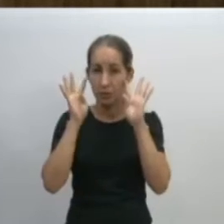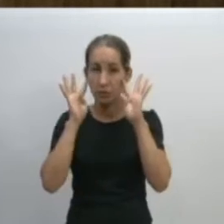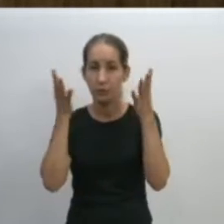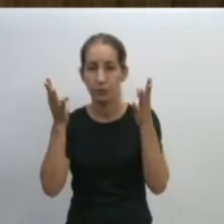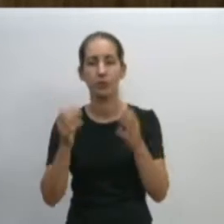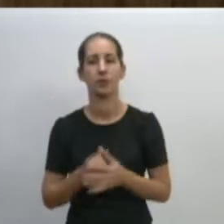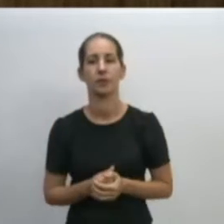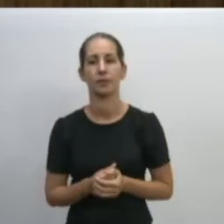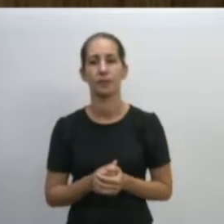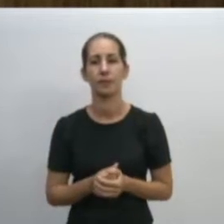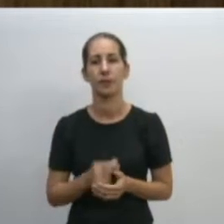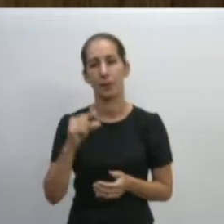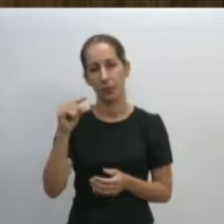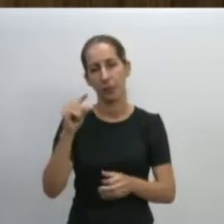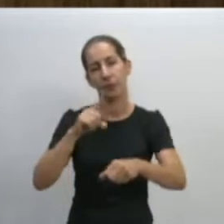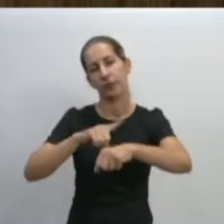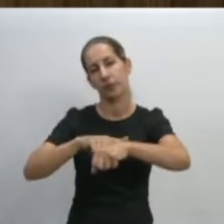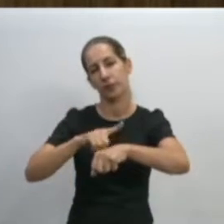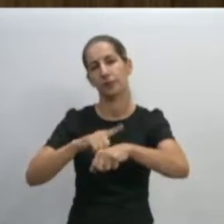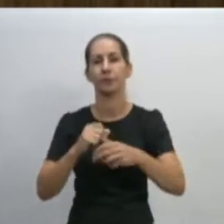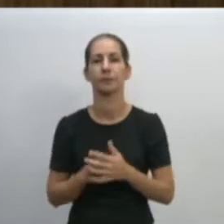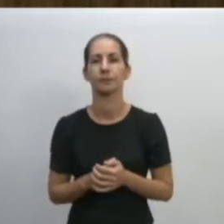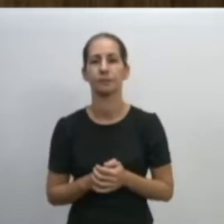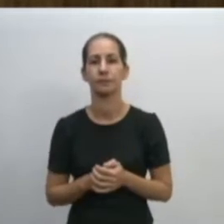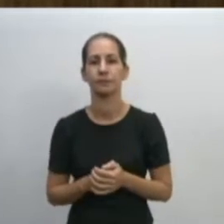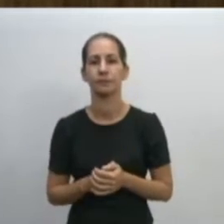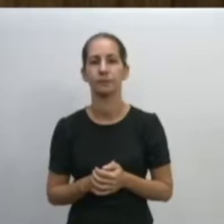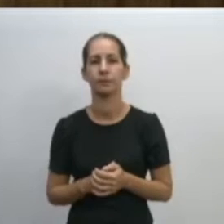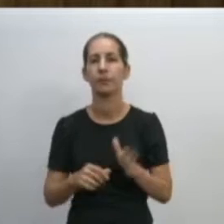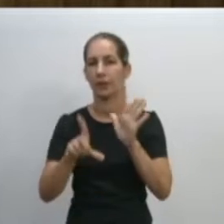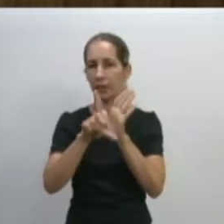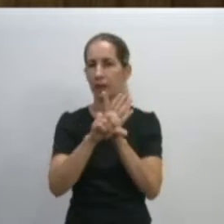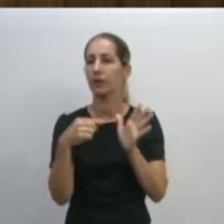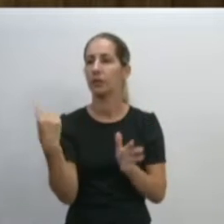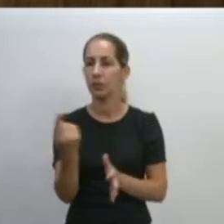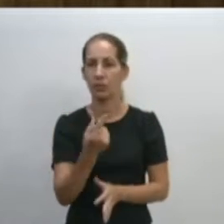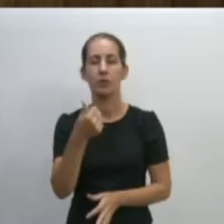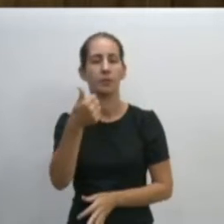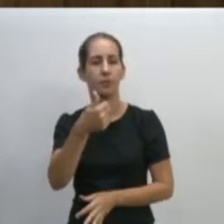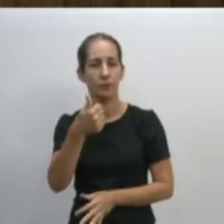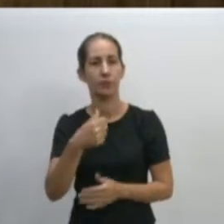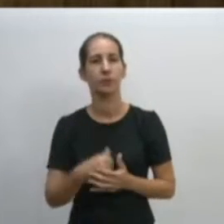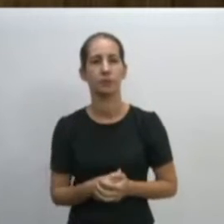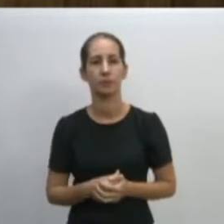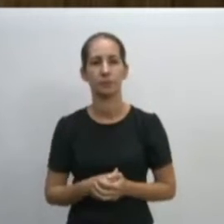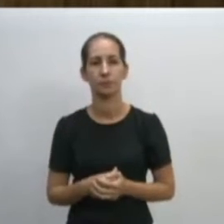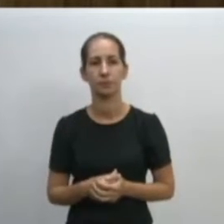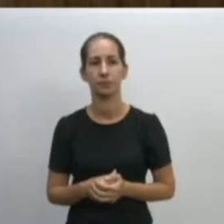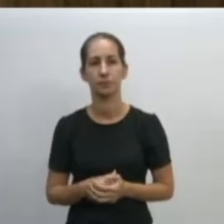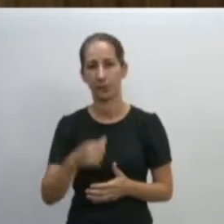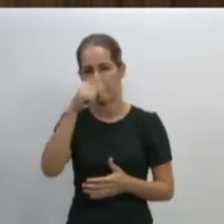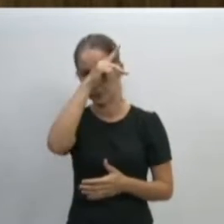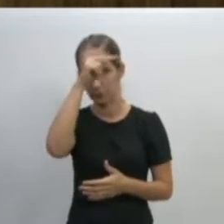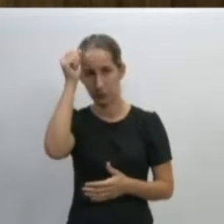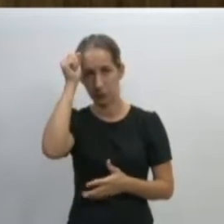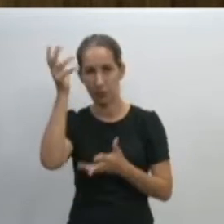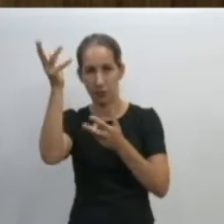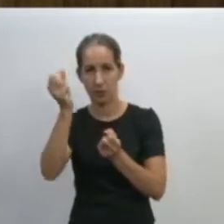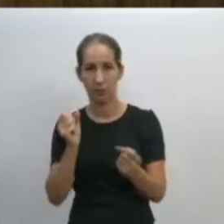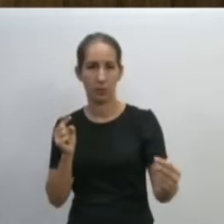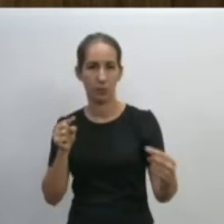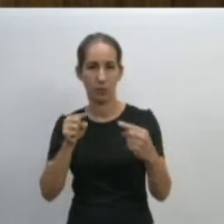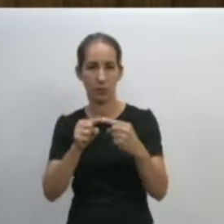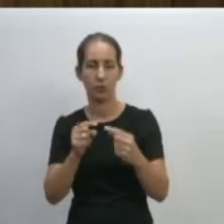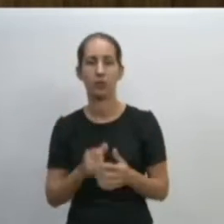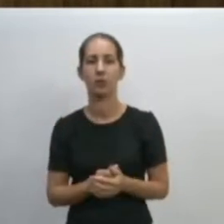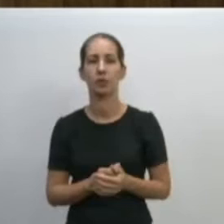a curto prazo. É até uma lei nossa aqui aprovada, o município celebrar convênios com